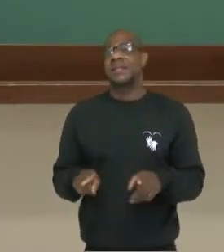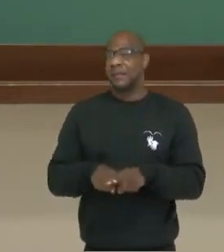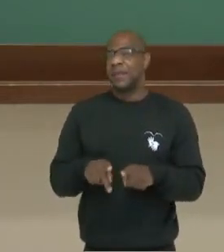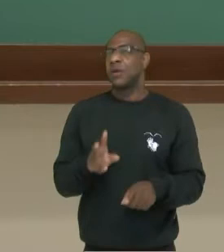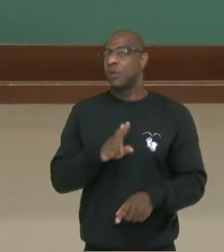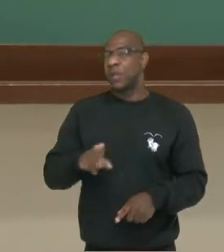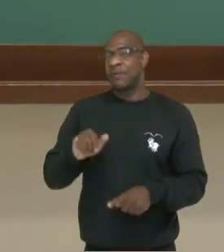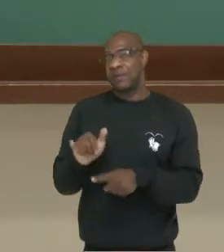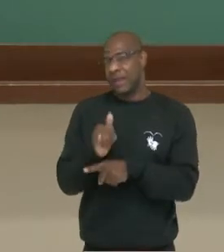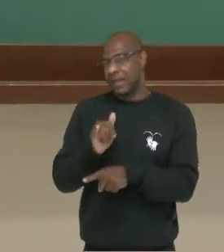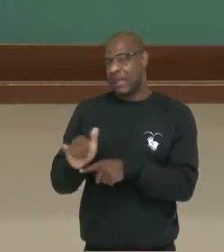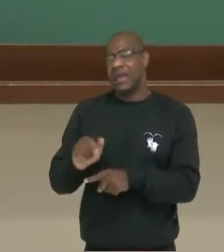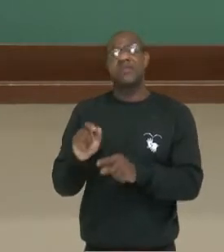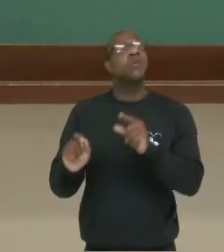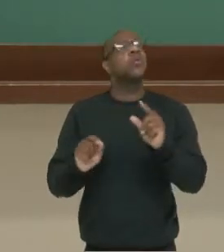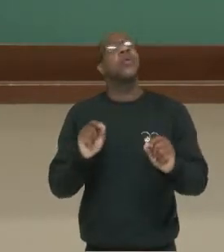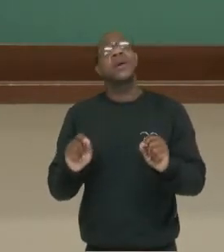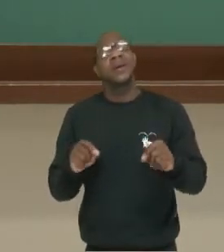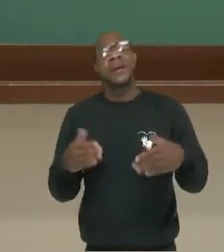técnicas para